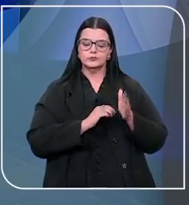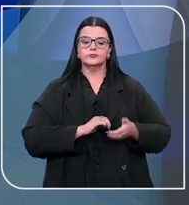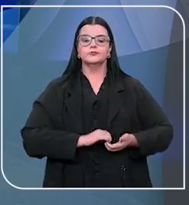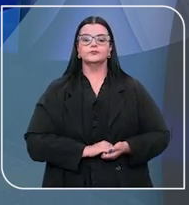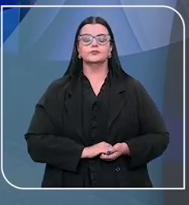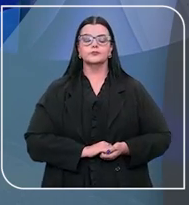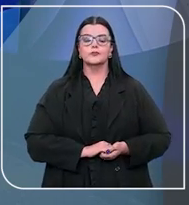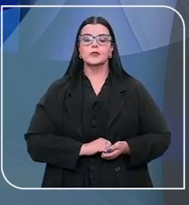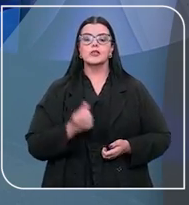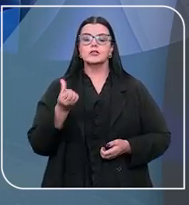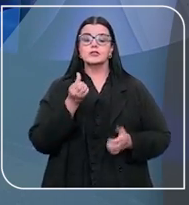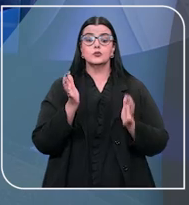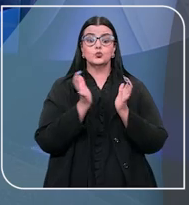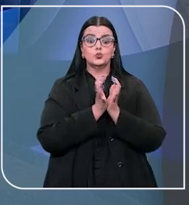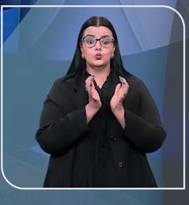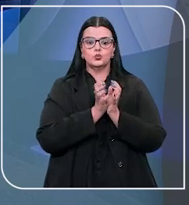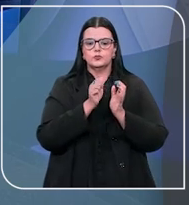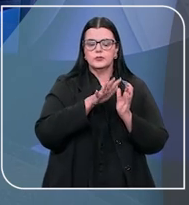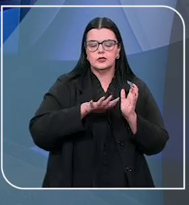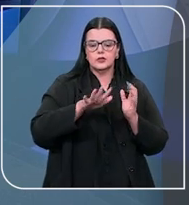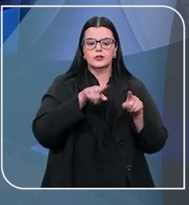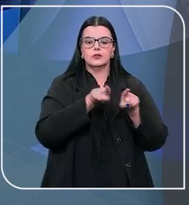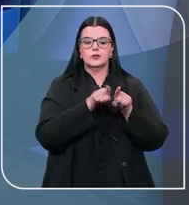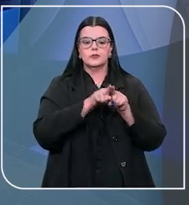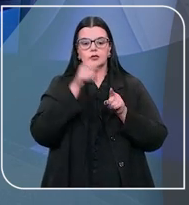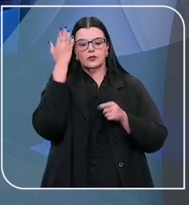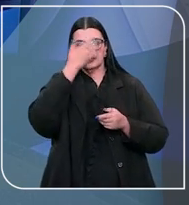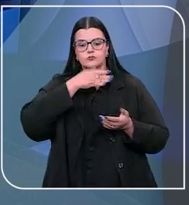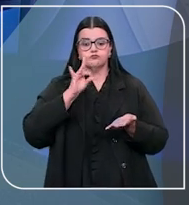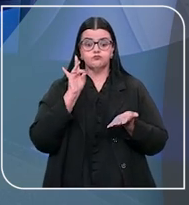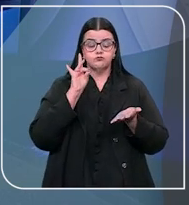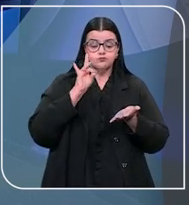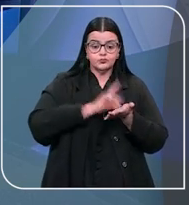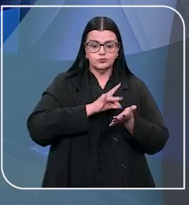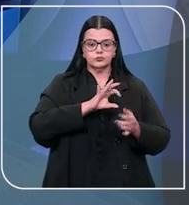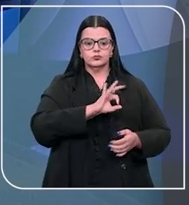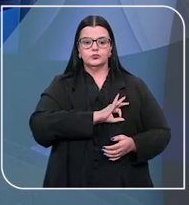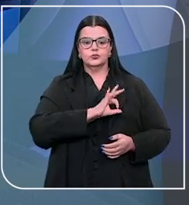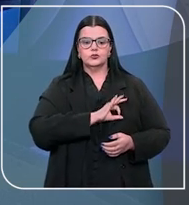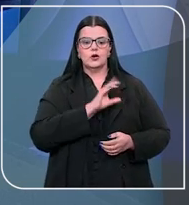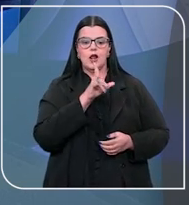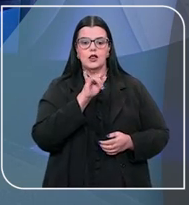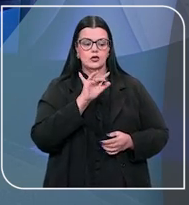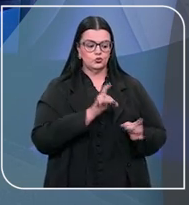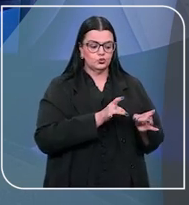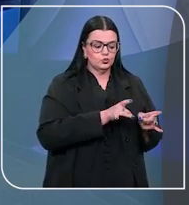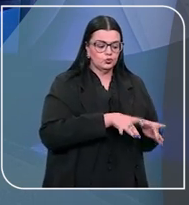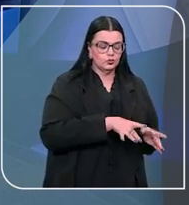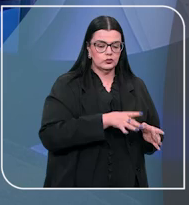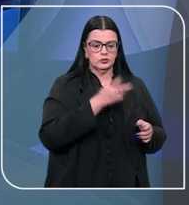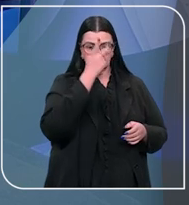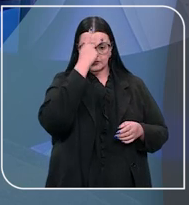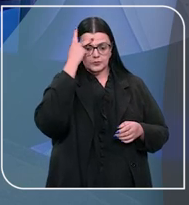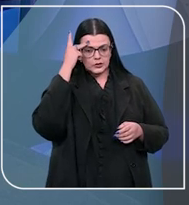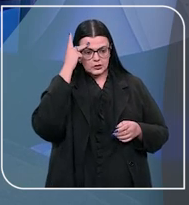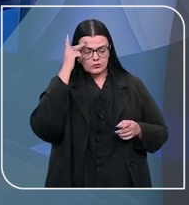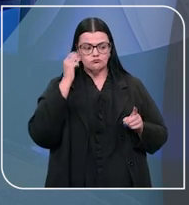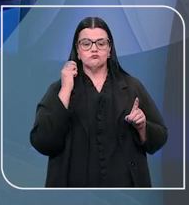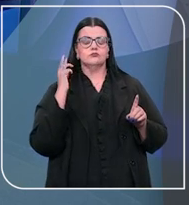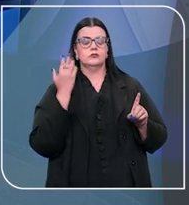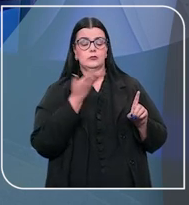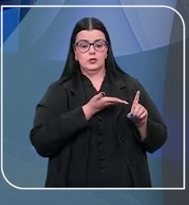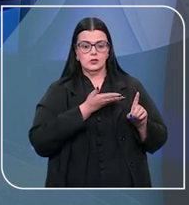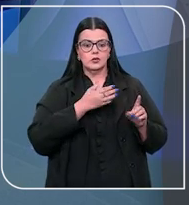normativo. E a sexta turma também validou provas encontradas pela polícia em lixo descartado por suspeito de